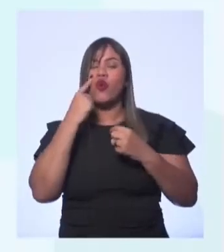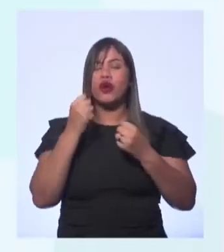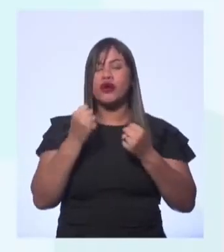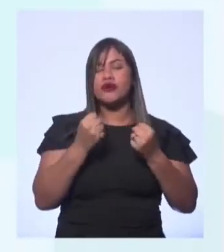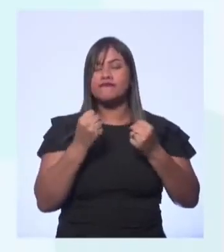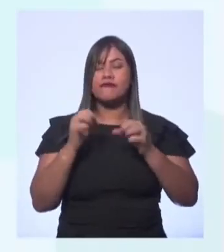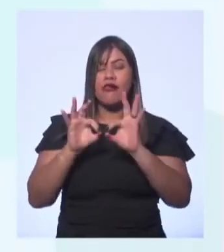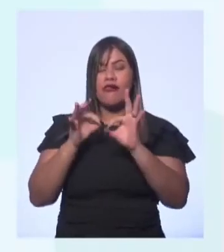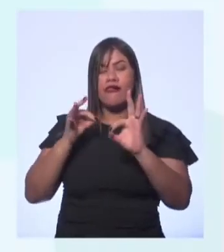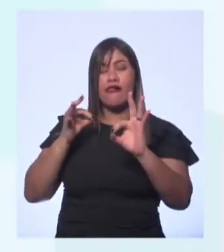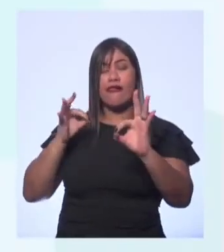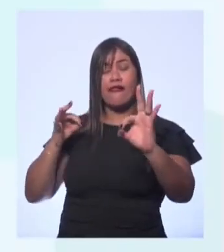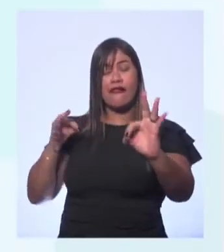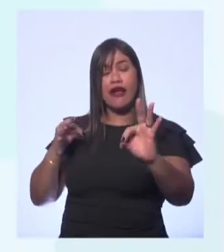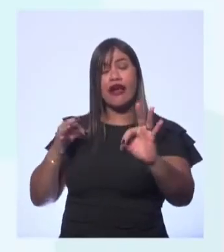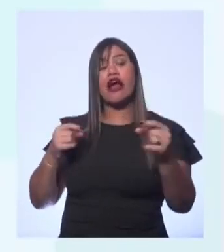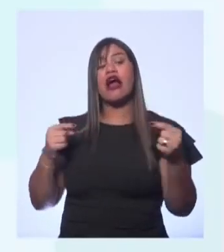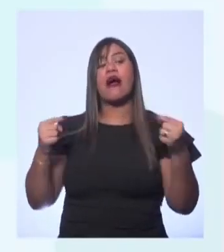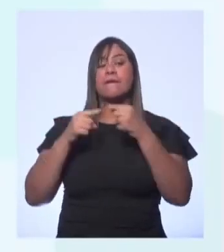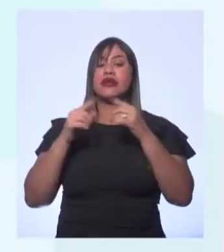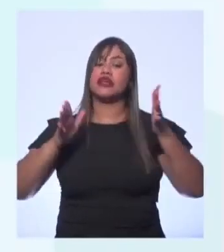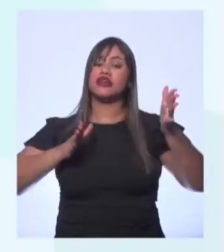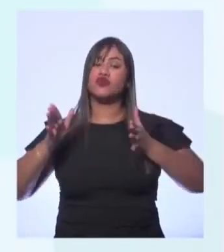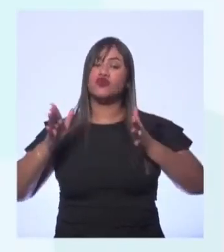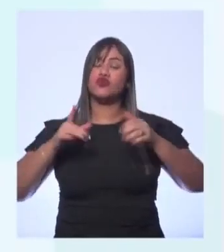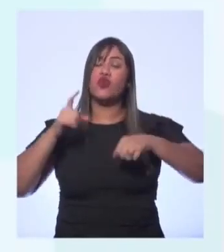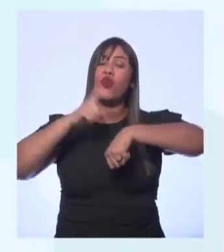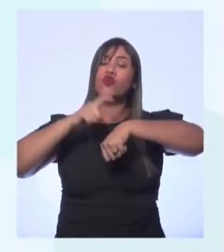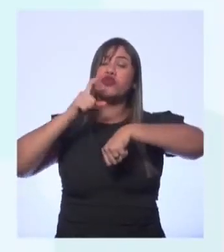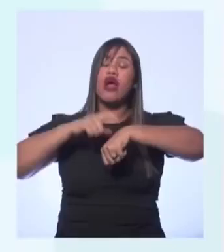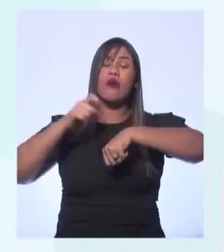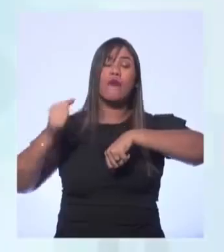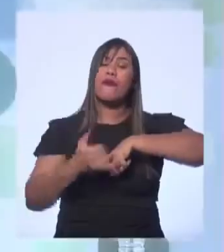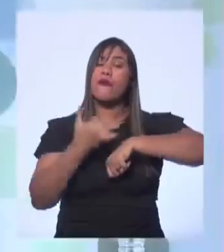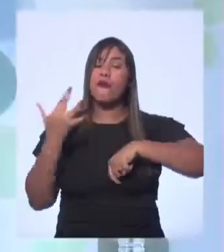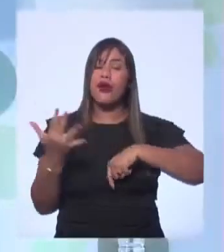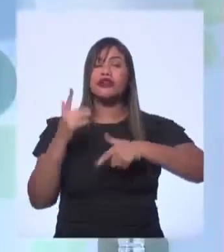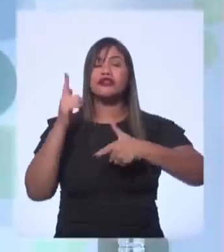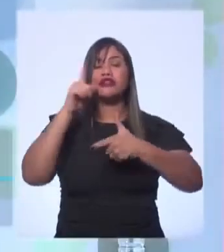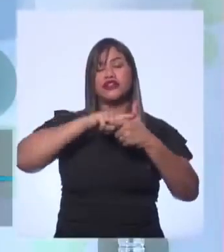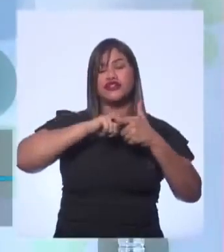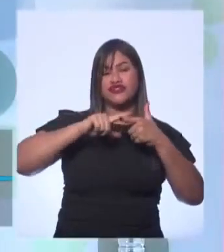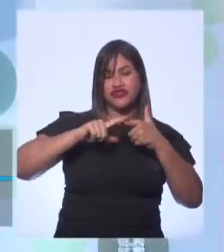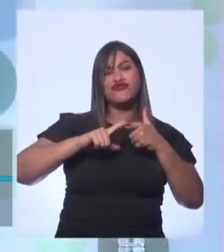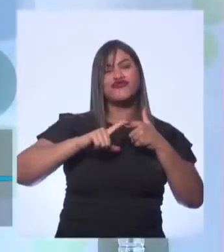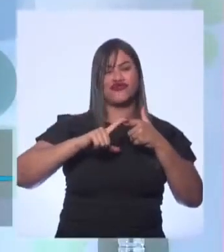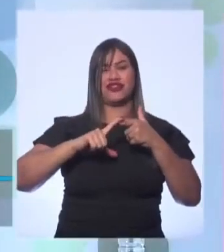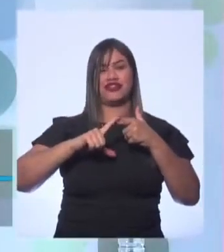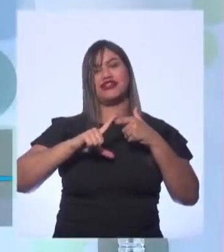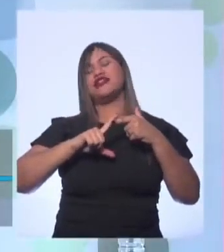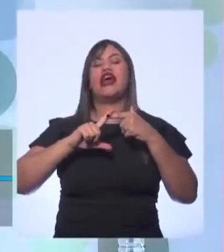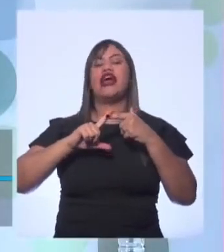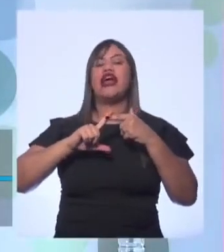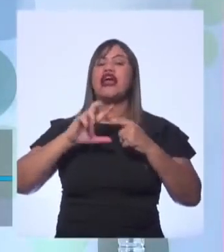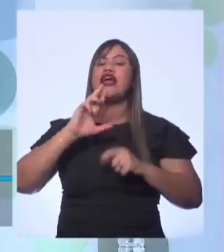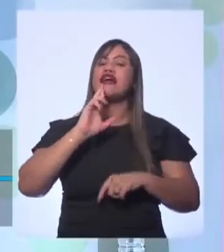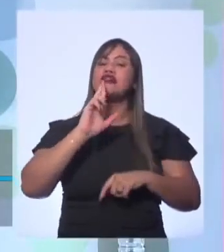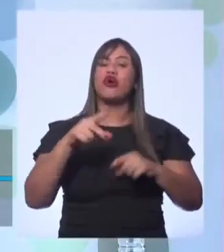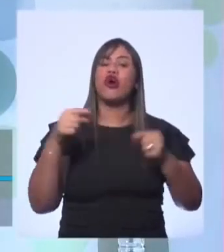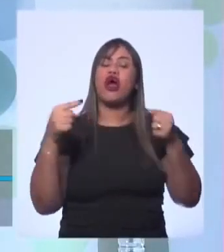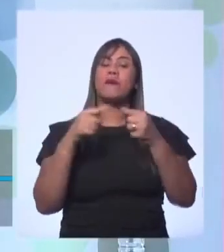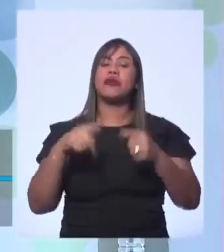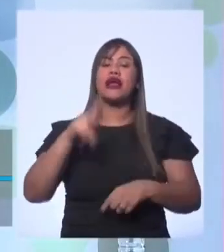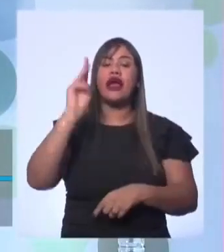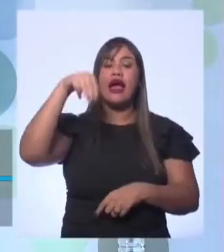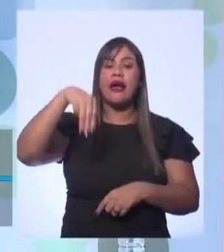texto, pelo tempo gasto para essa distância. Então, vê quanto tempo gastou e divide a distância pelo tempo, e o valor vai dar quilômetros